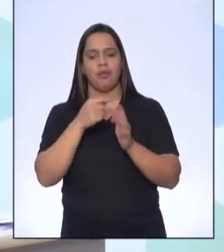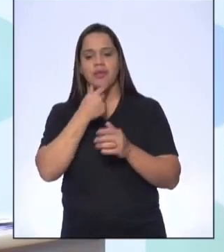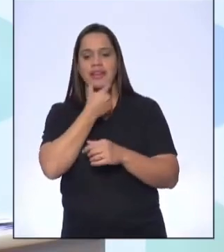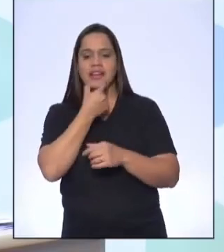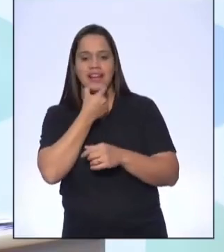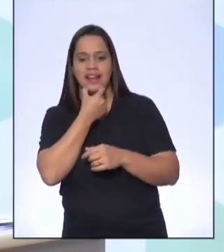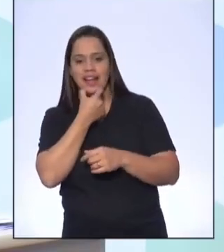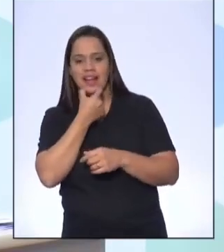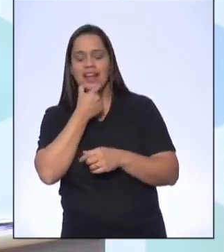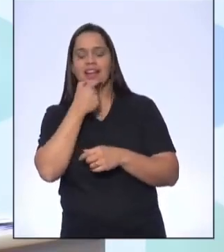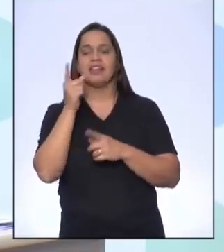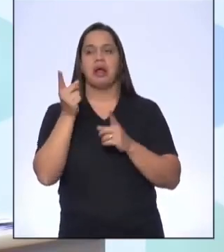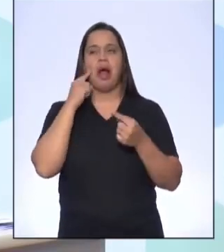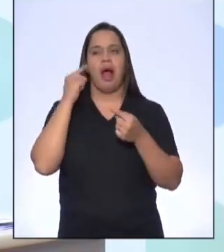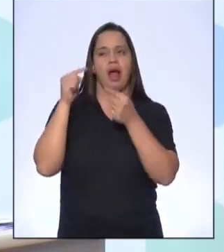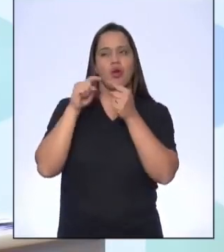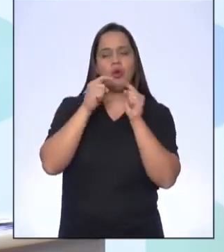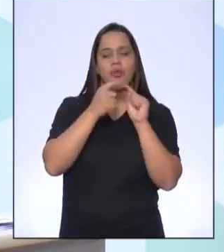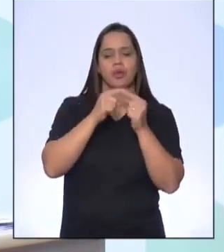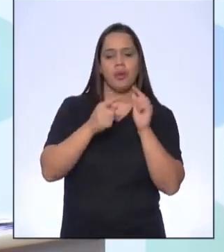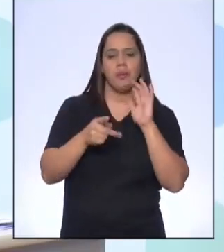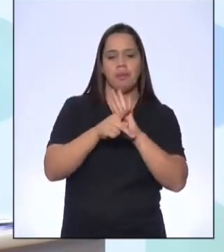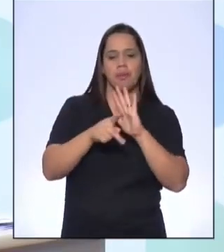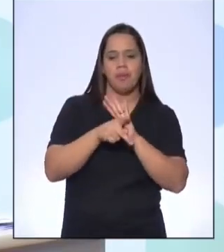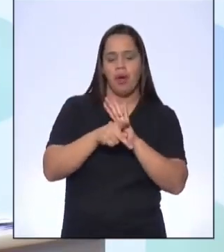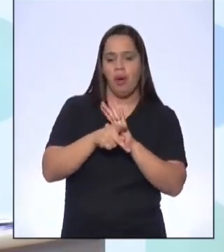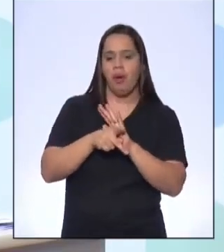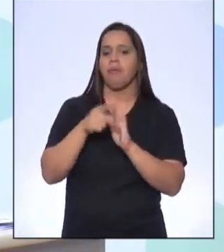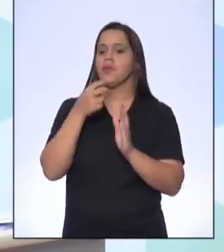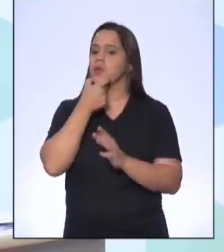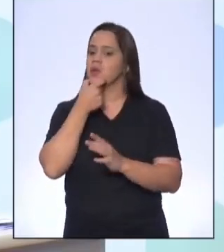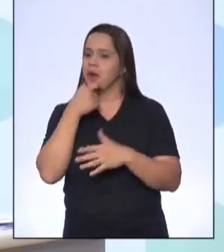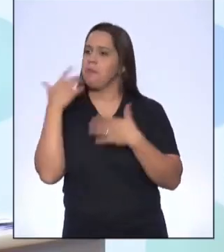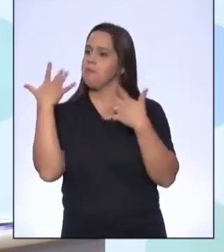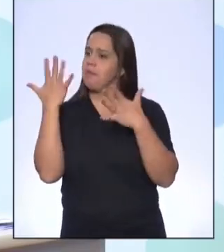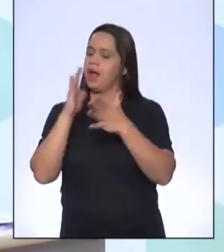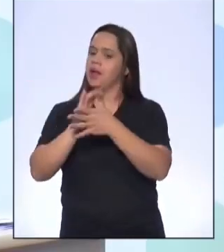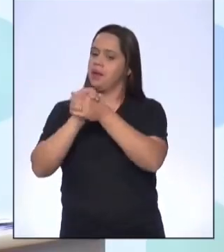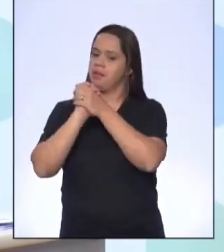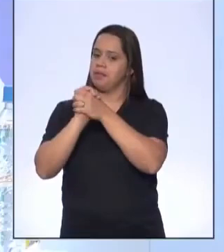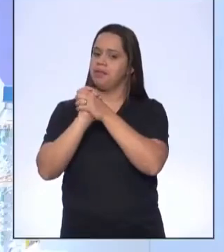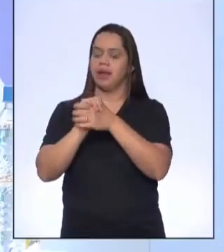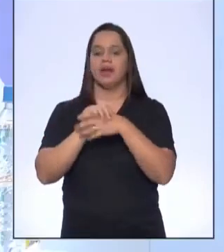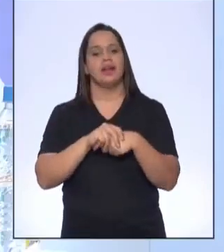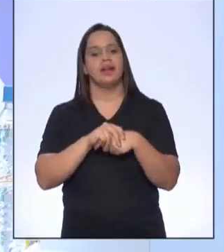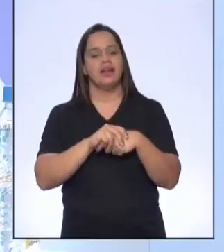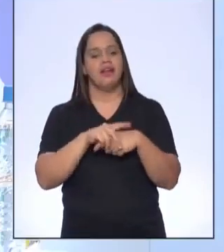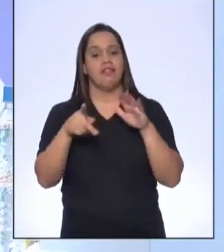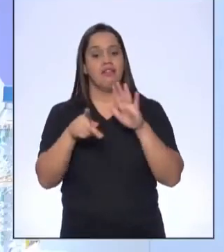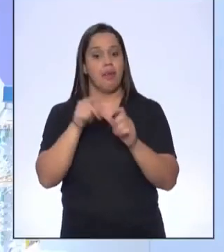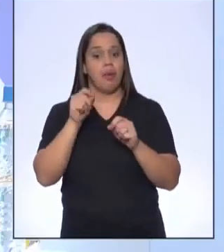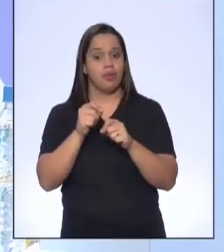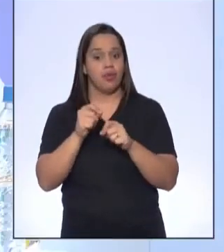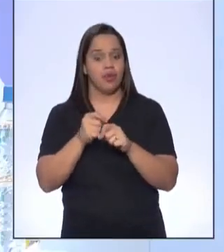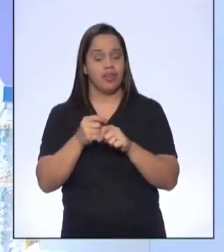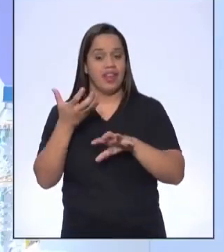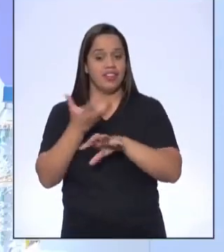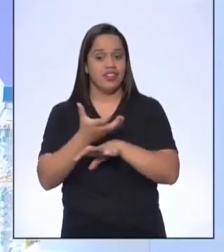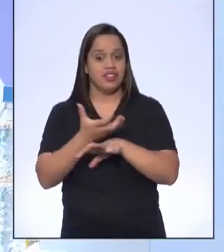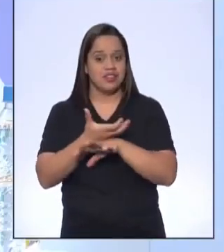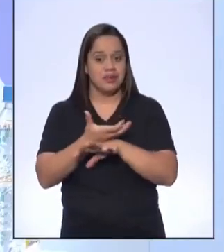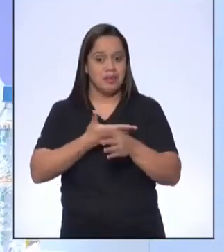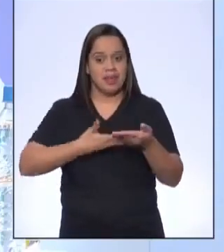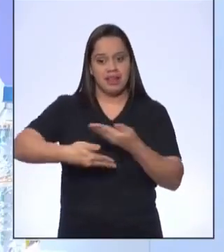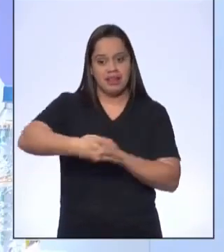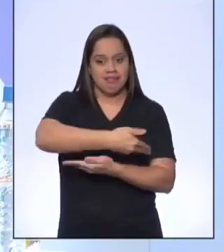exatamente. associou com o inglês. Olha, Parabéns. Parabéns. E olha, Parabéns. a interdisciplinaridade com a Exata, língua